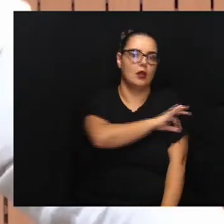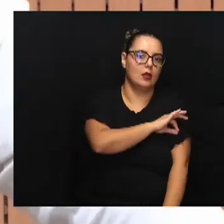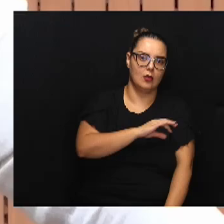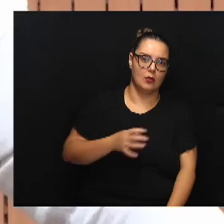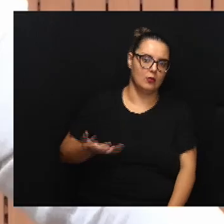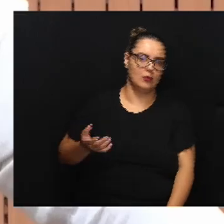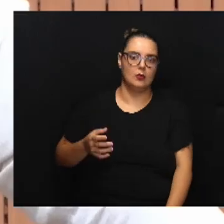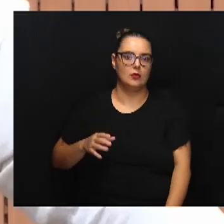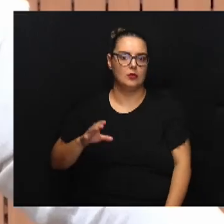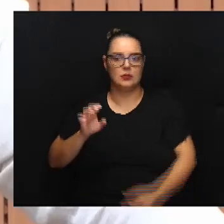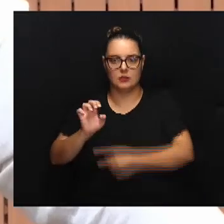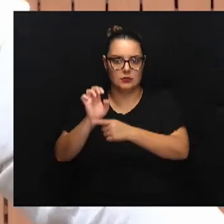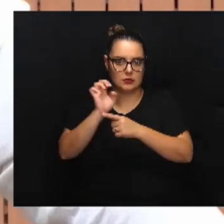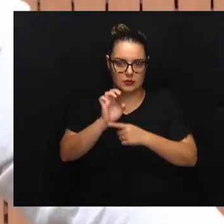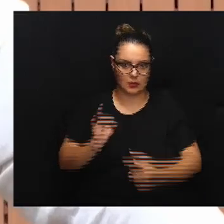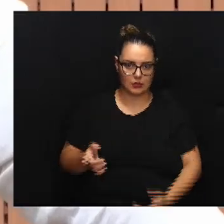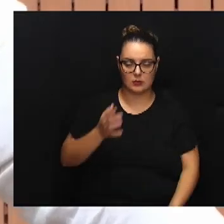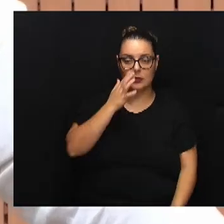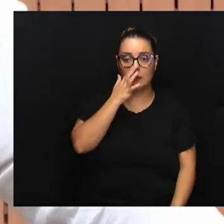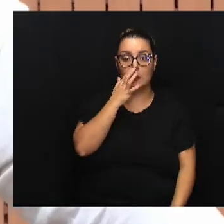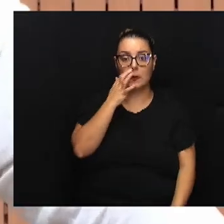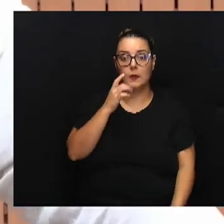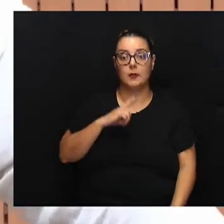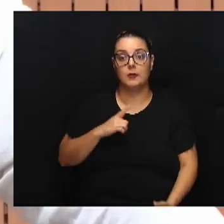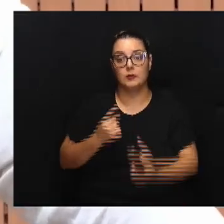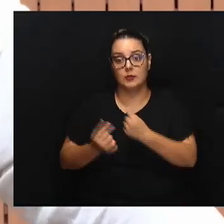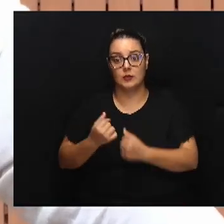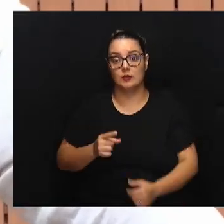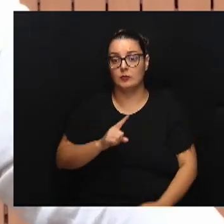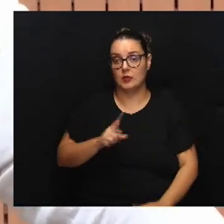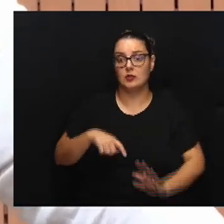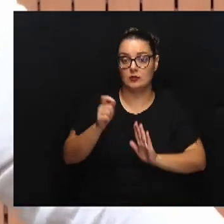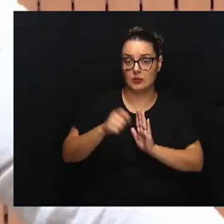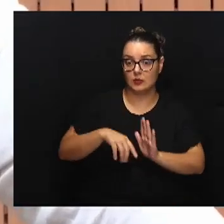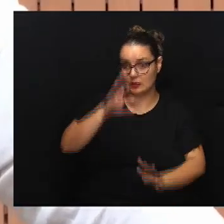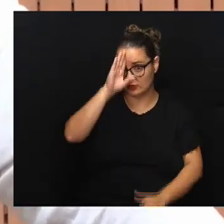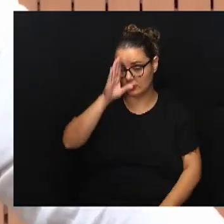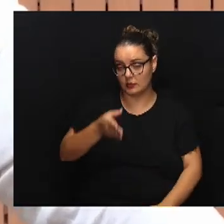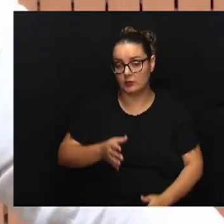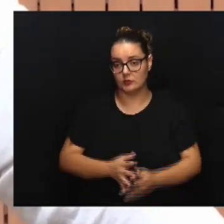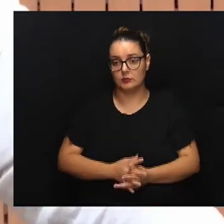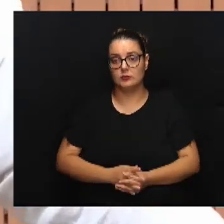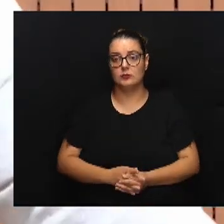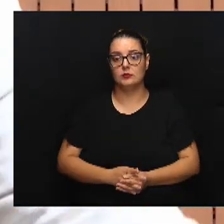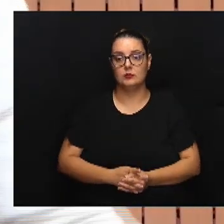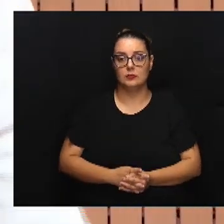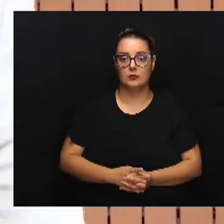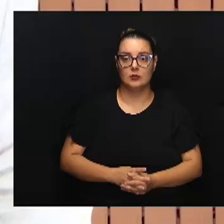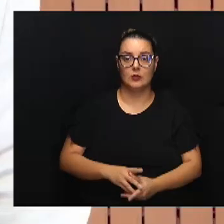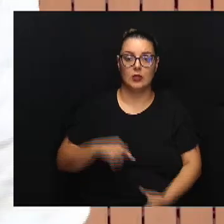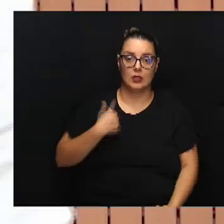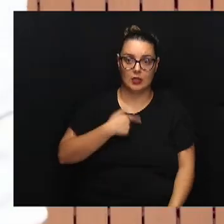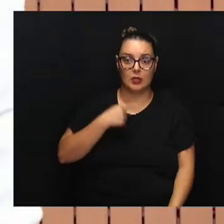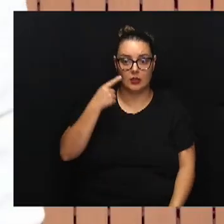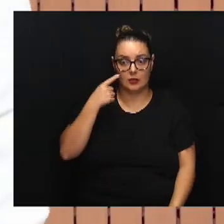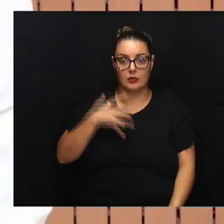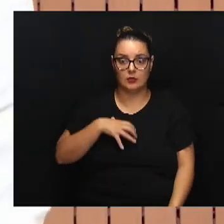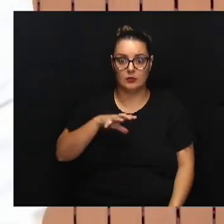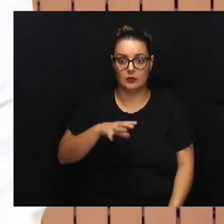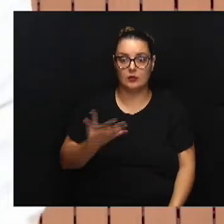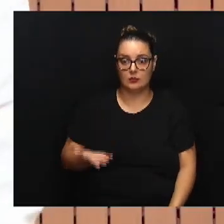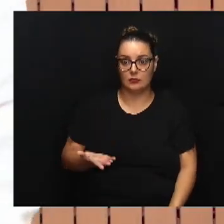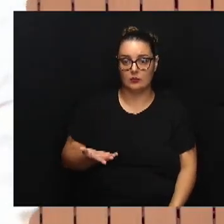né? Tem orçamento, porém não executa diretamente. É um pouco essa nossa situação. E aí